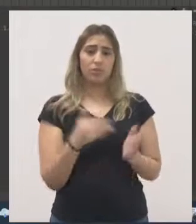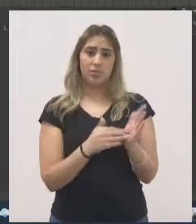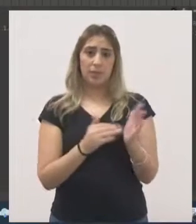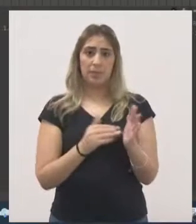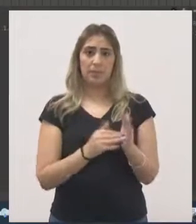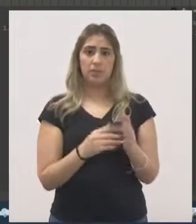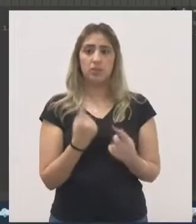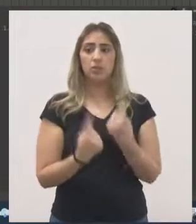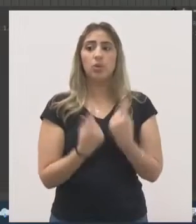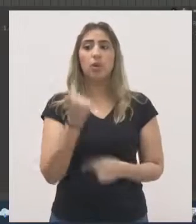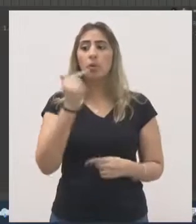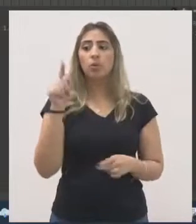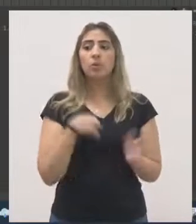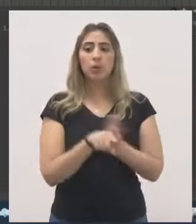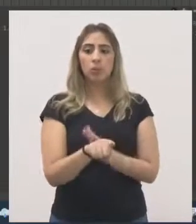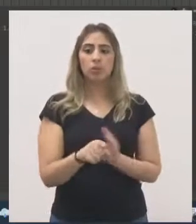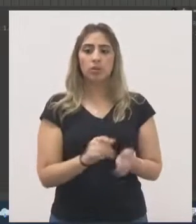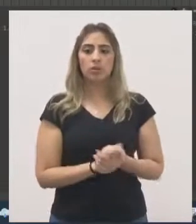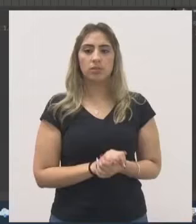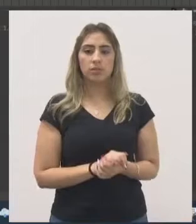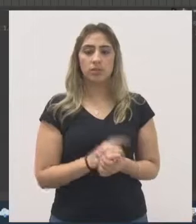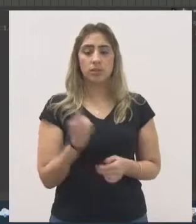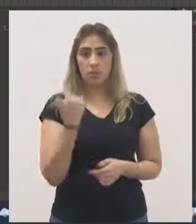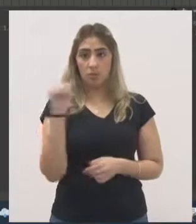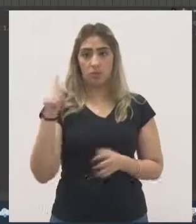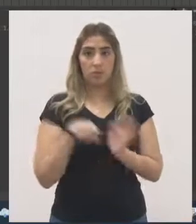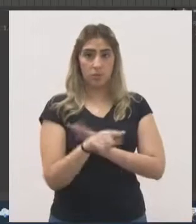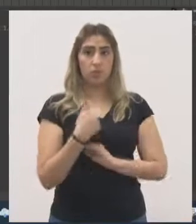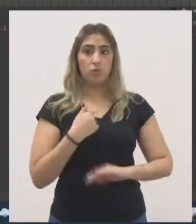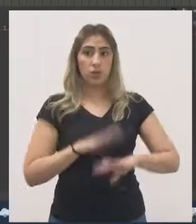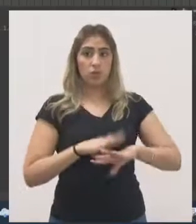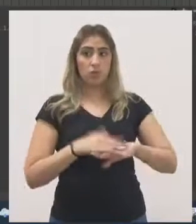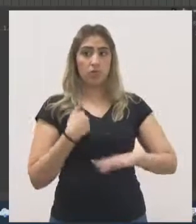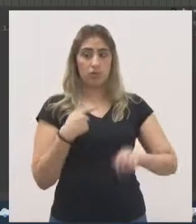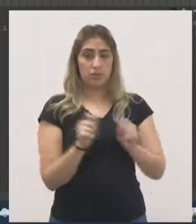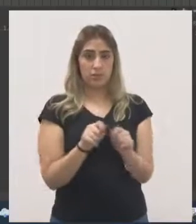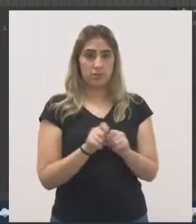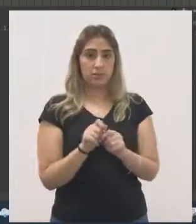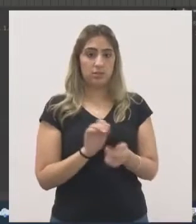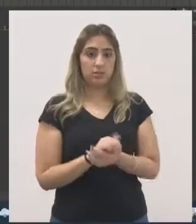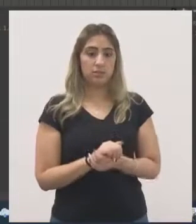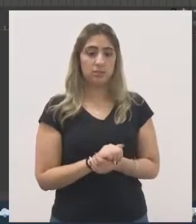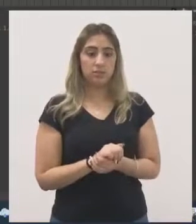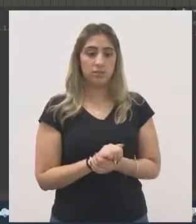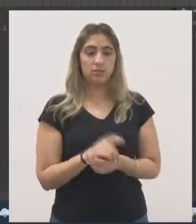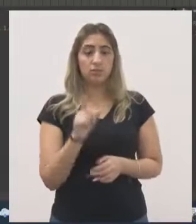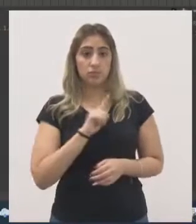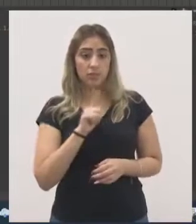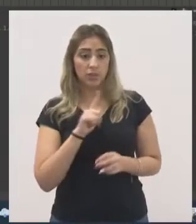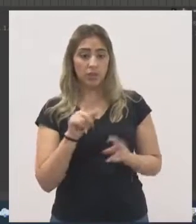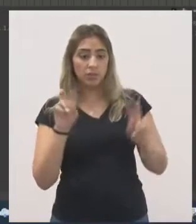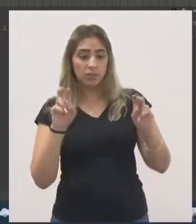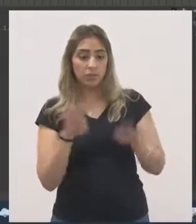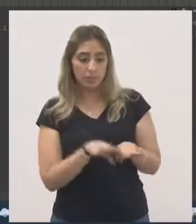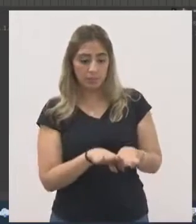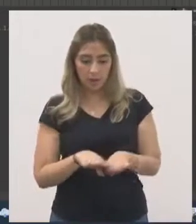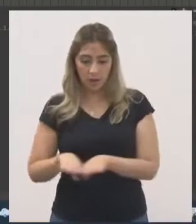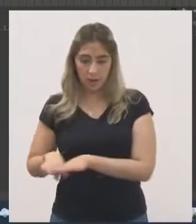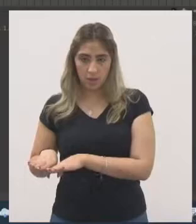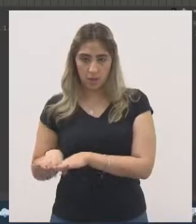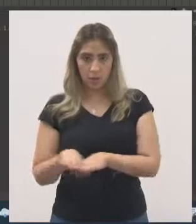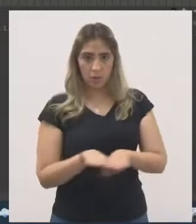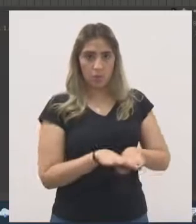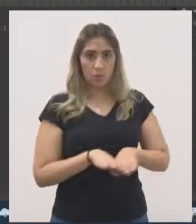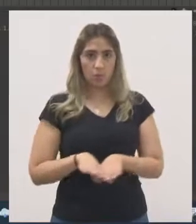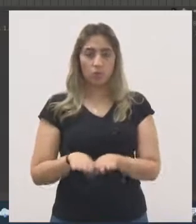E qual que é a outra pergunta? A outra pergunta foi eu que fiz. Se tem um estipulado aí um padrão de limite de tempo de